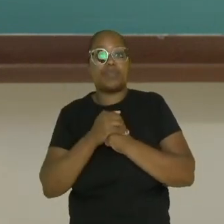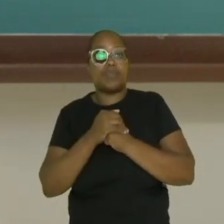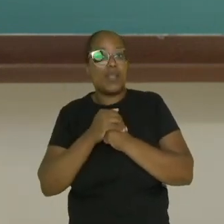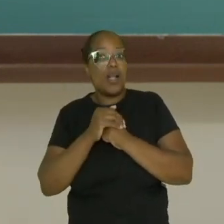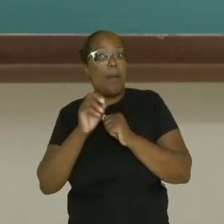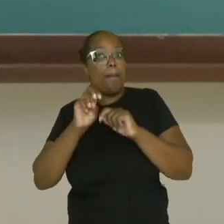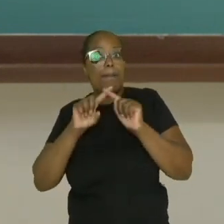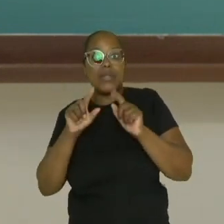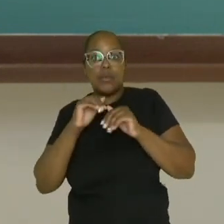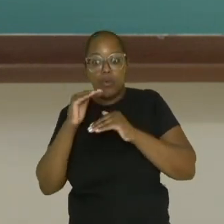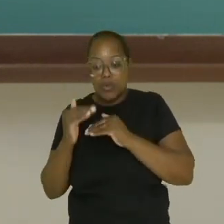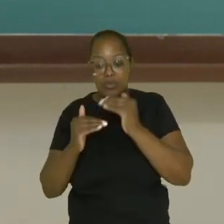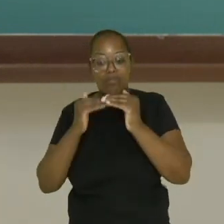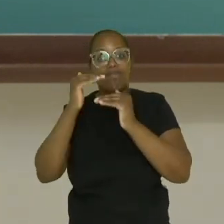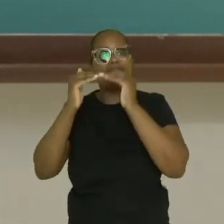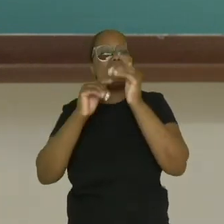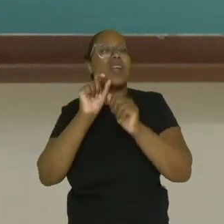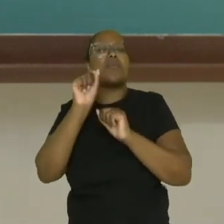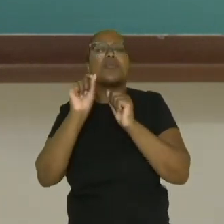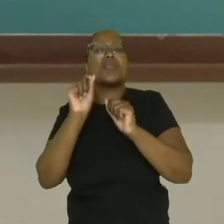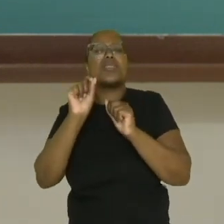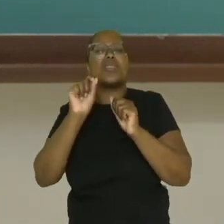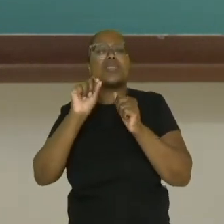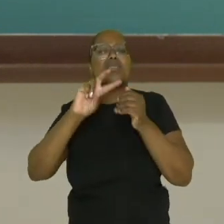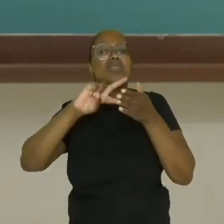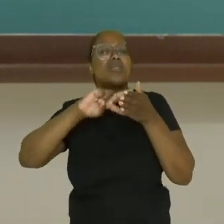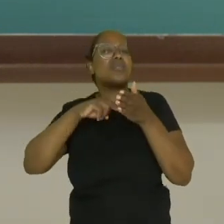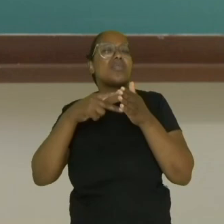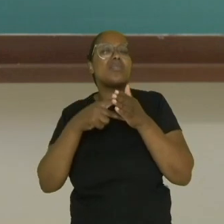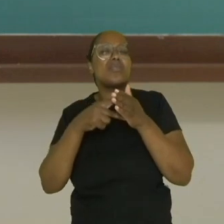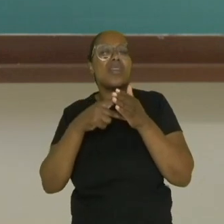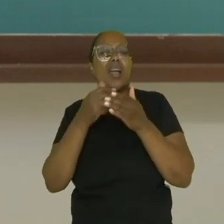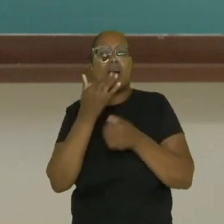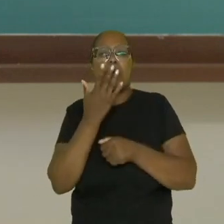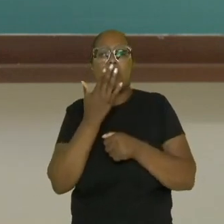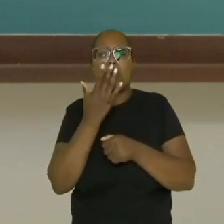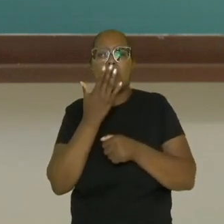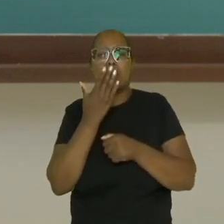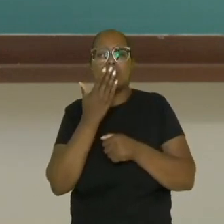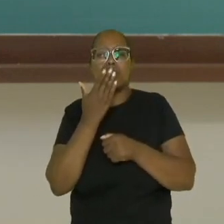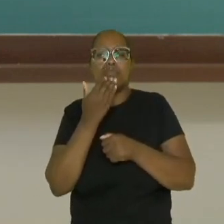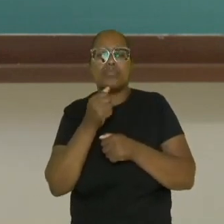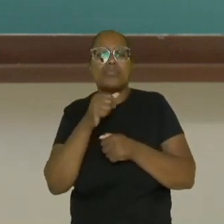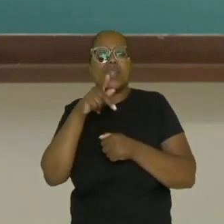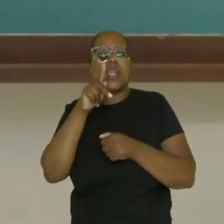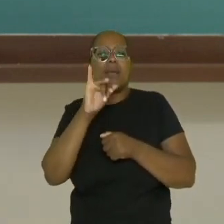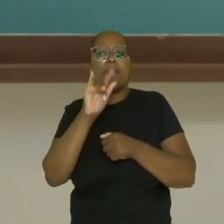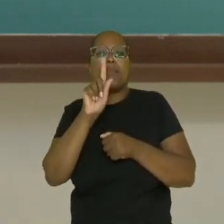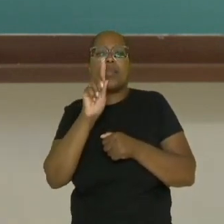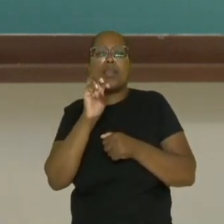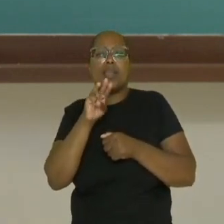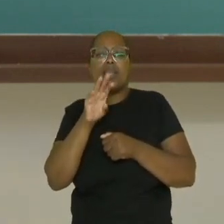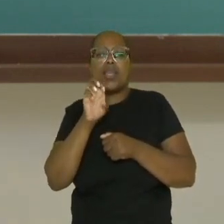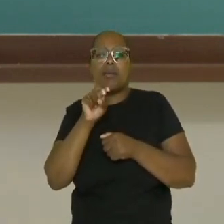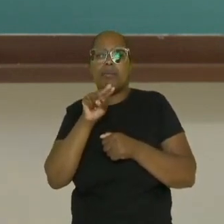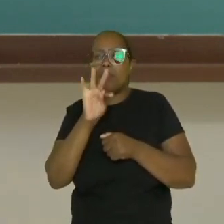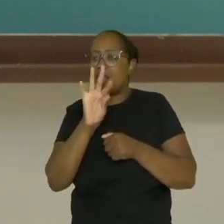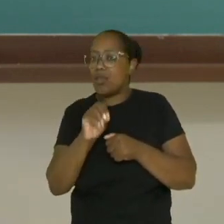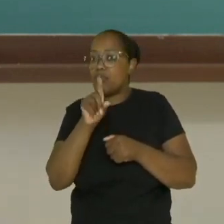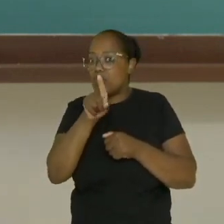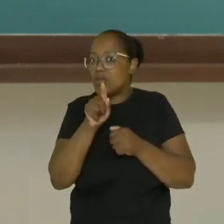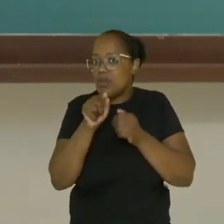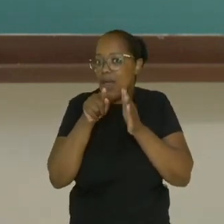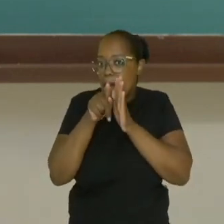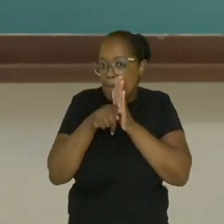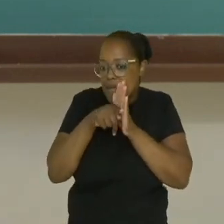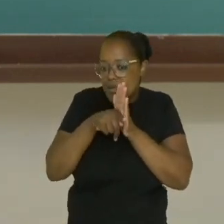levantamento de questão. E o que seria cor pigmento? A cor pigmento, vou deixar aqui você pesquise. Lembre que eu falei